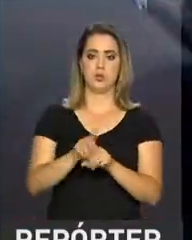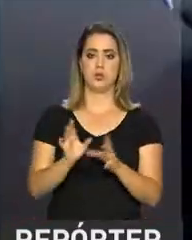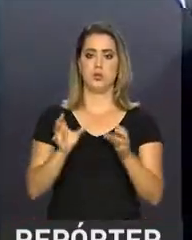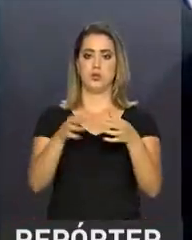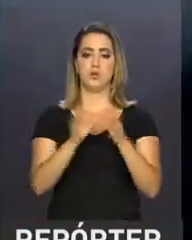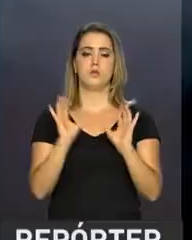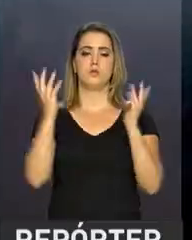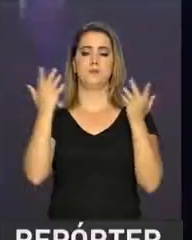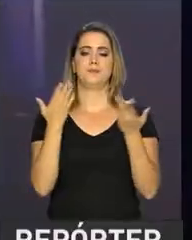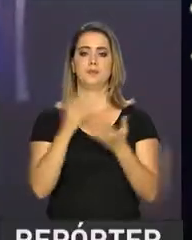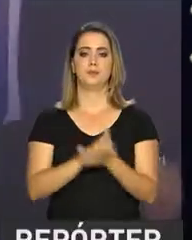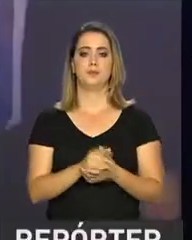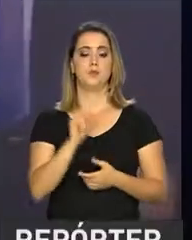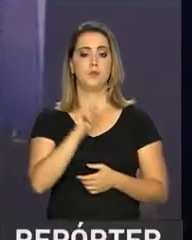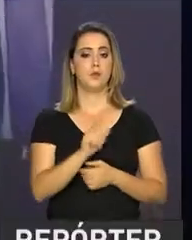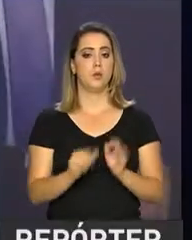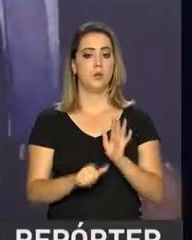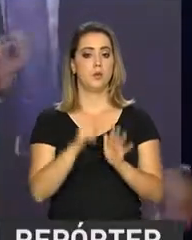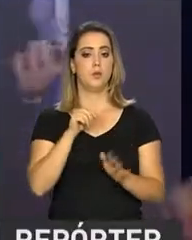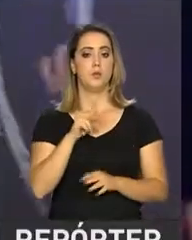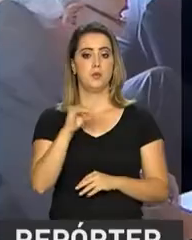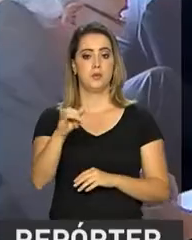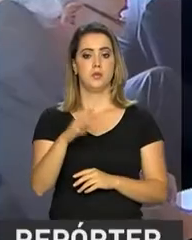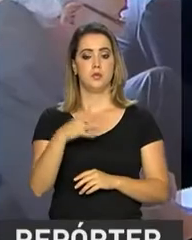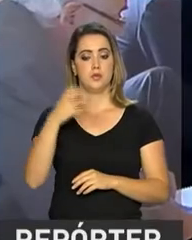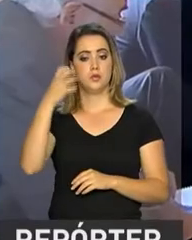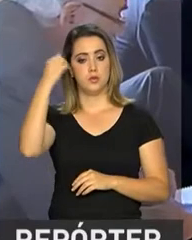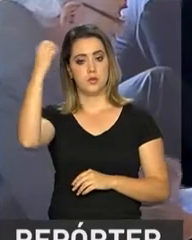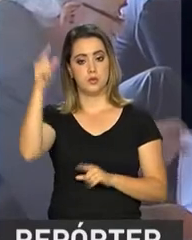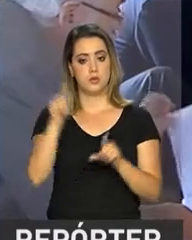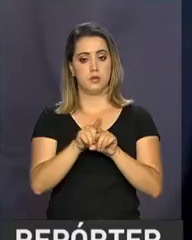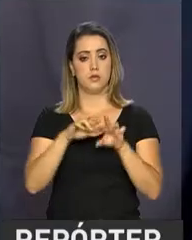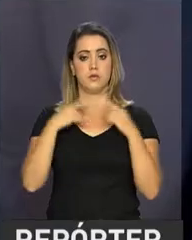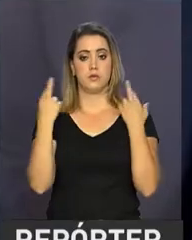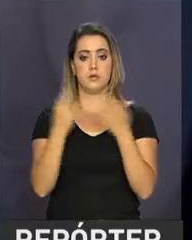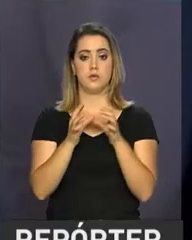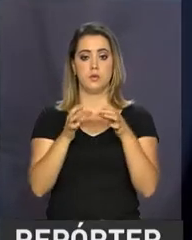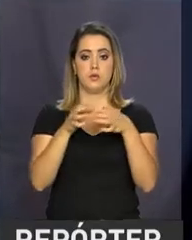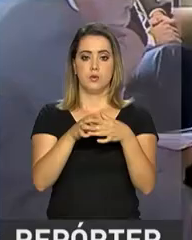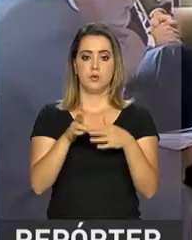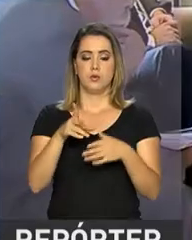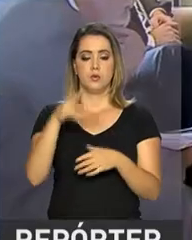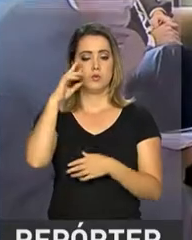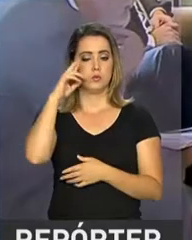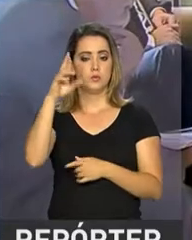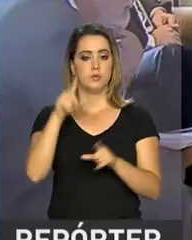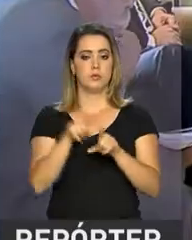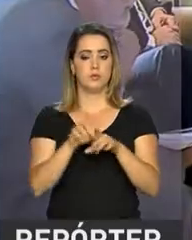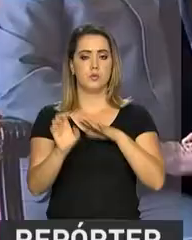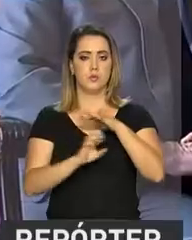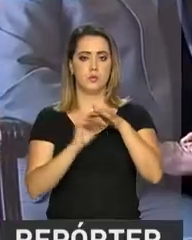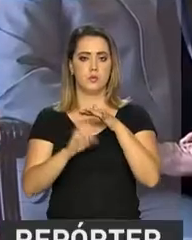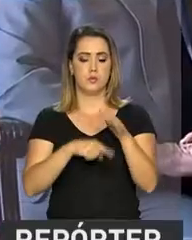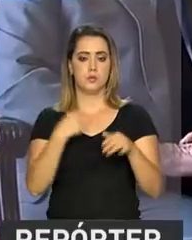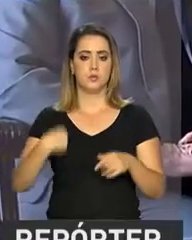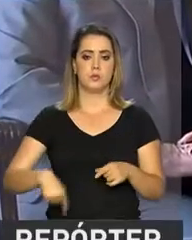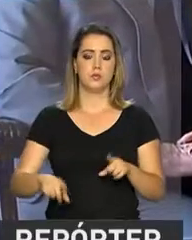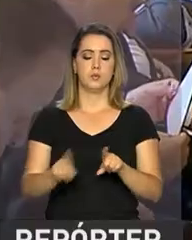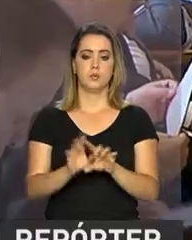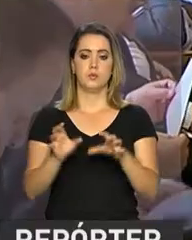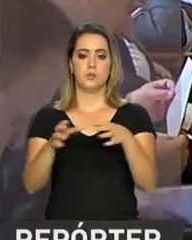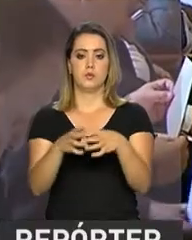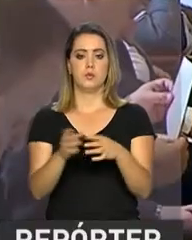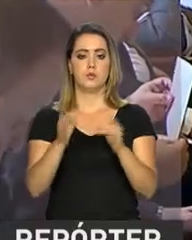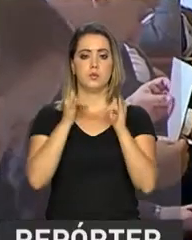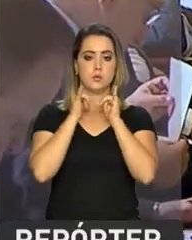pequena cerimônia. No primeiro dia da viagem, teve reuniões com diretores de grandes empresas do país asiático, dos setores